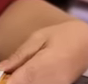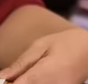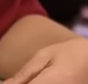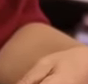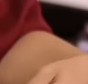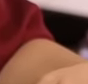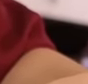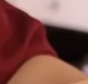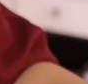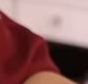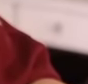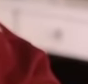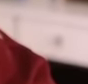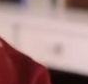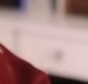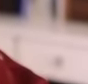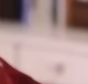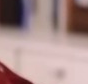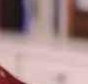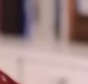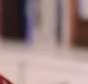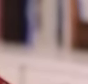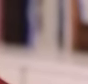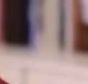Sentado à mesa, a Silvia escreve no caderno.